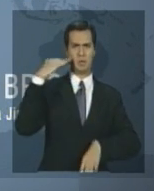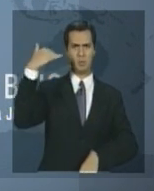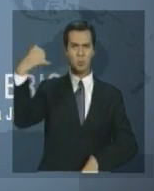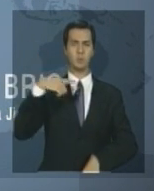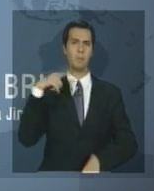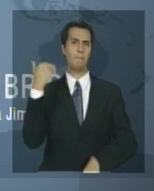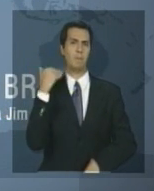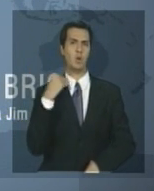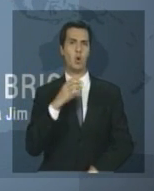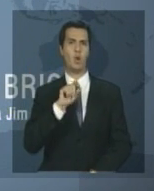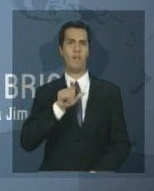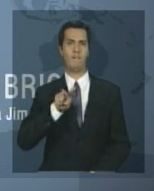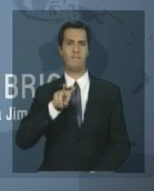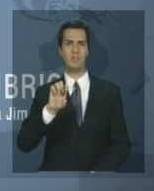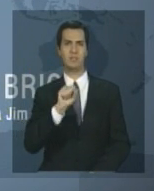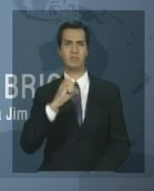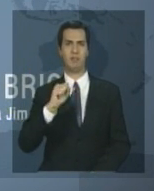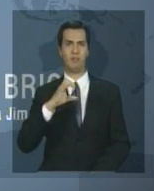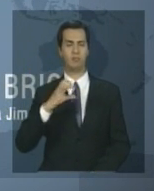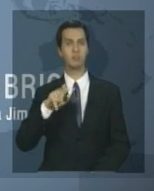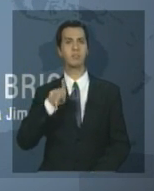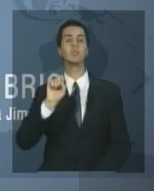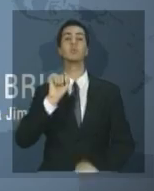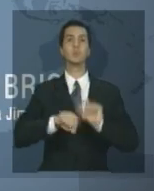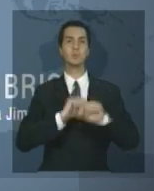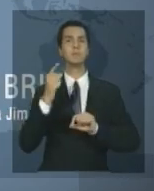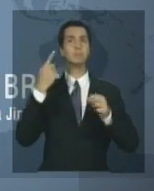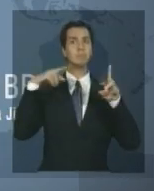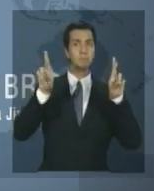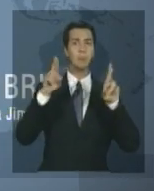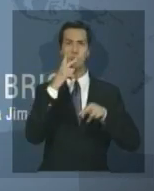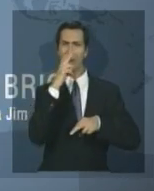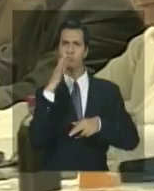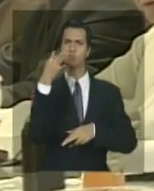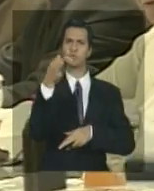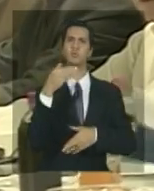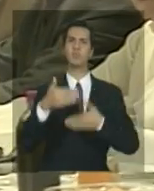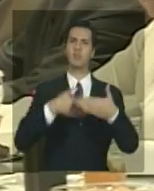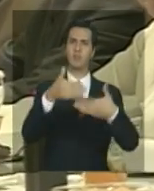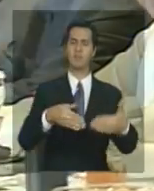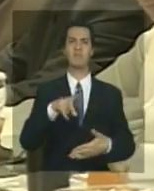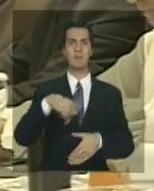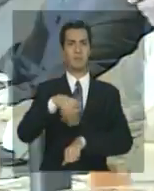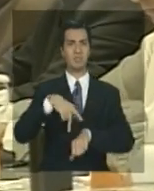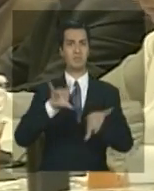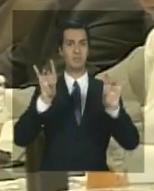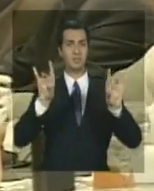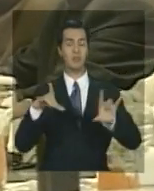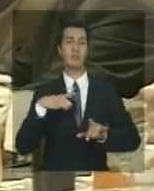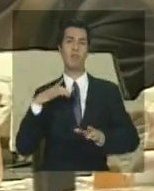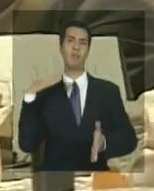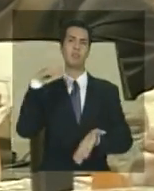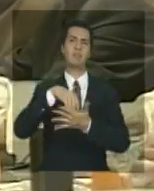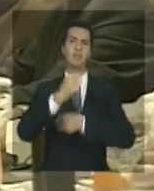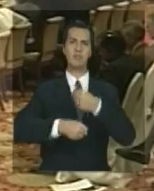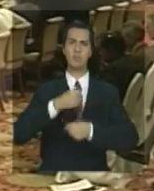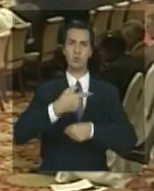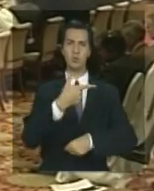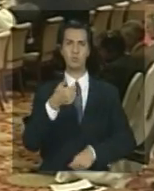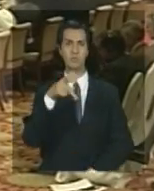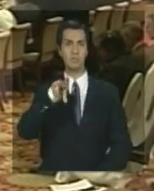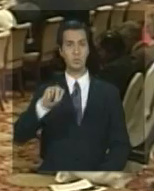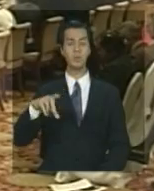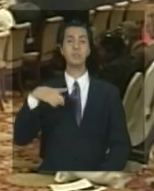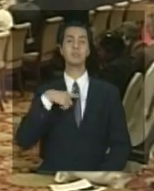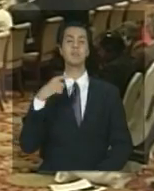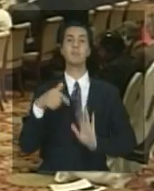de investimento do mundo, sobre as perspectivas de crescimento econômico desses países. Com projeções até 2050, o documento previa